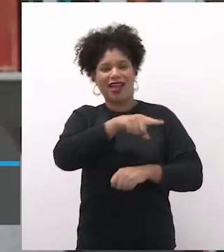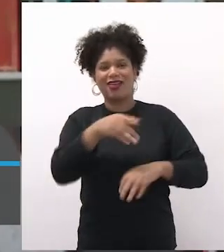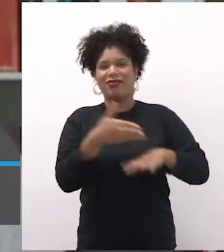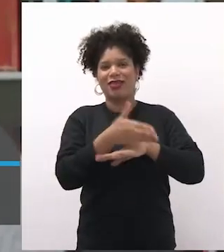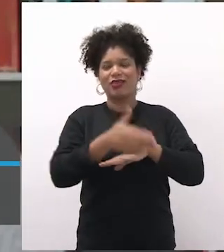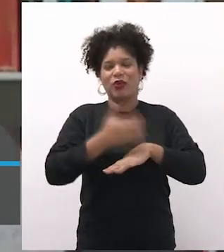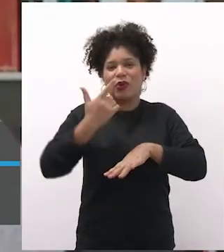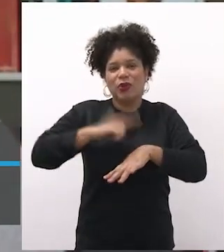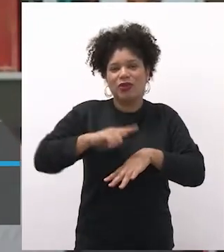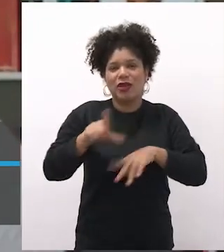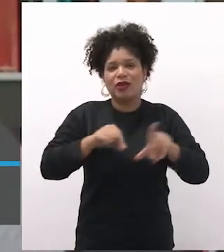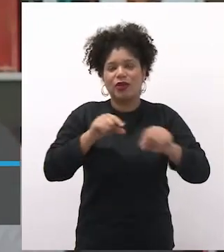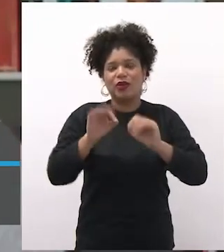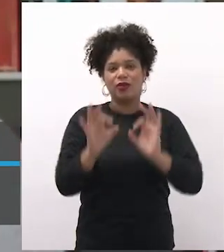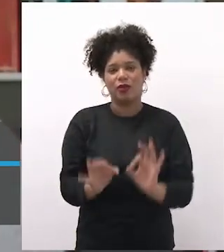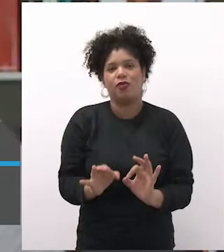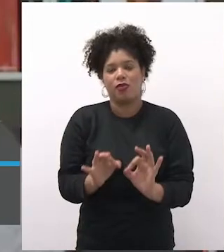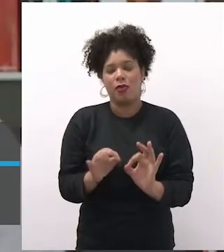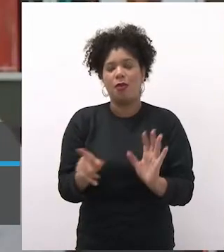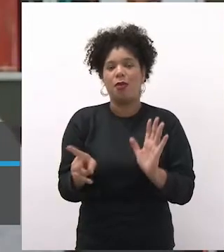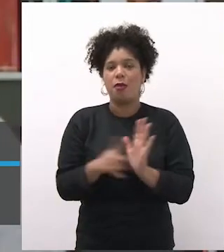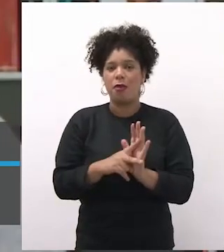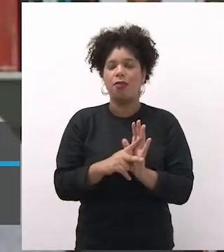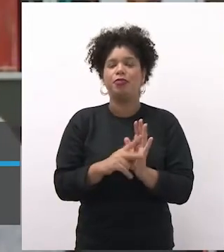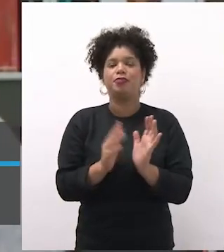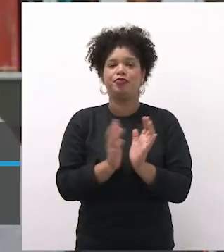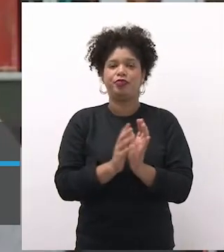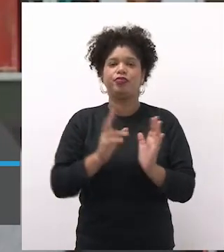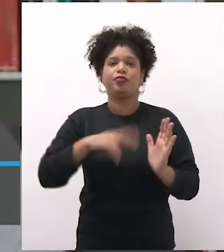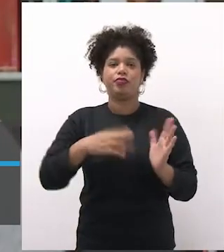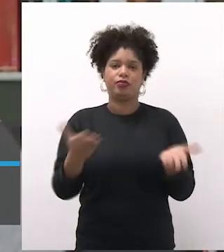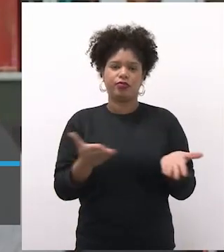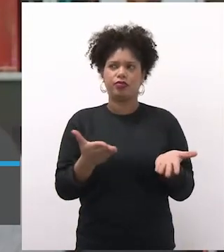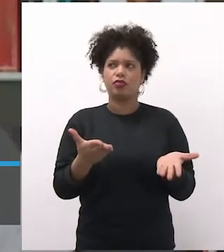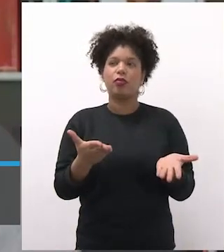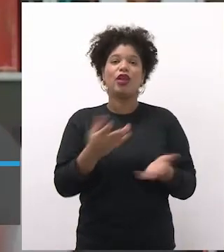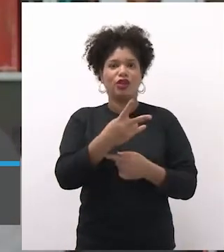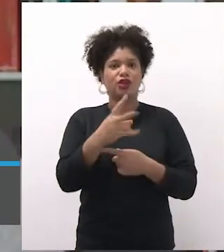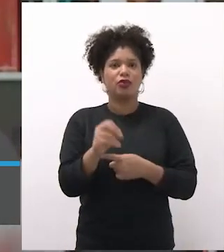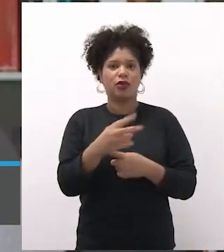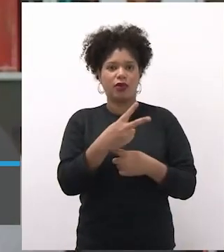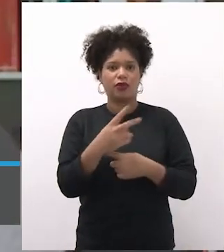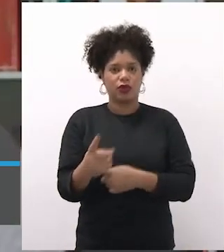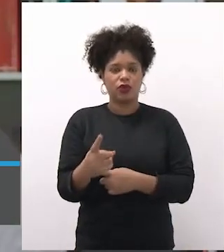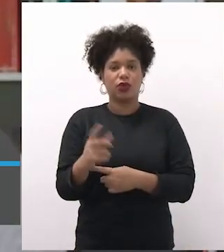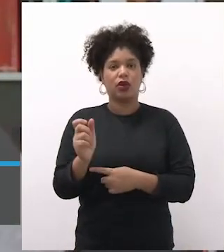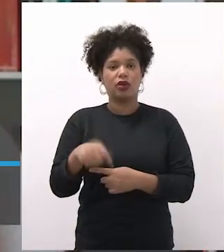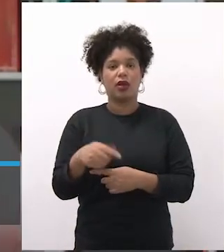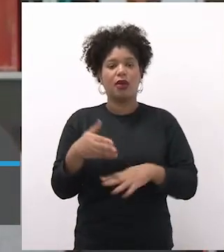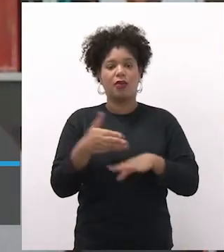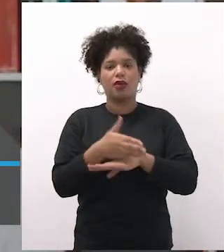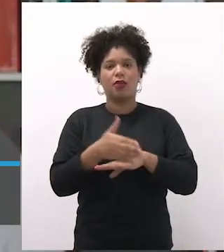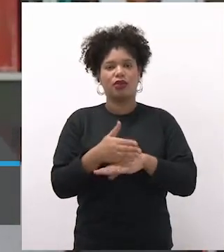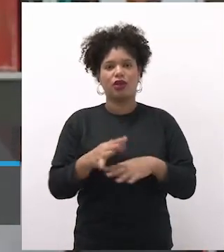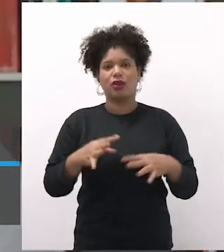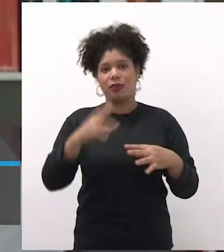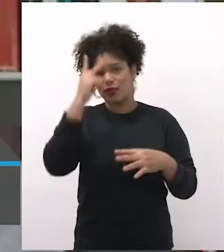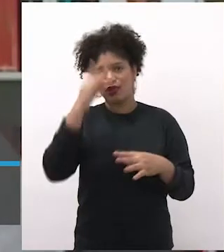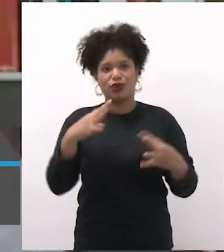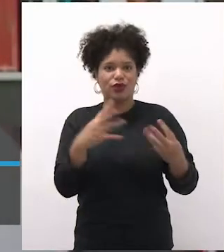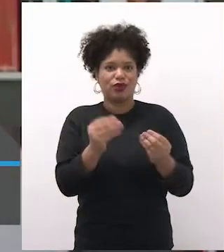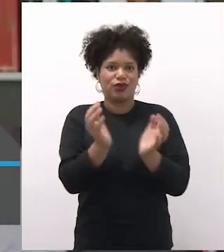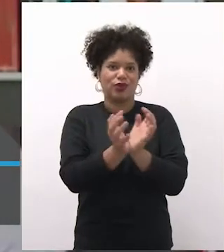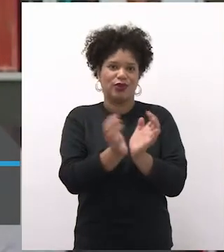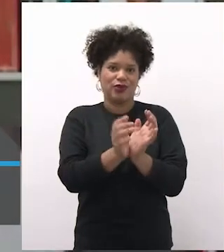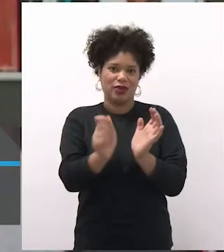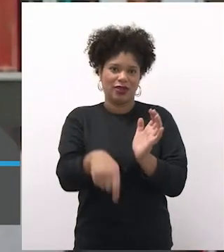escolhas feitas das obras que serão lidas agora em 2021, que fosse com a participação de todas as pessoas do grupo. E